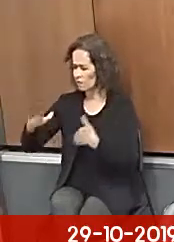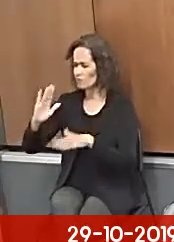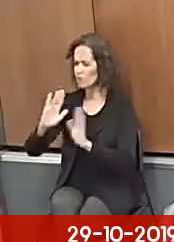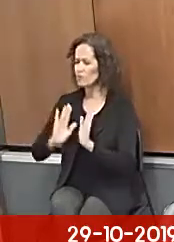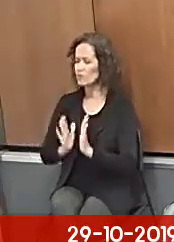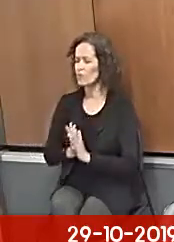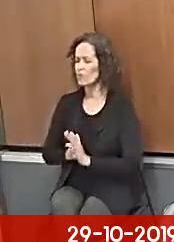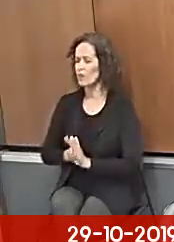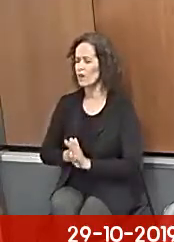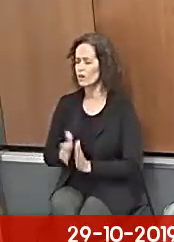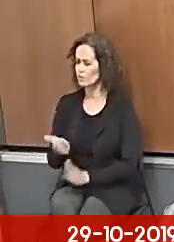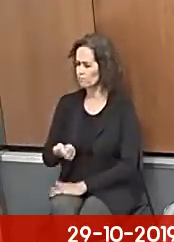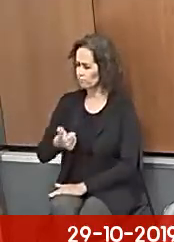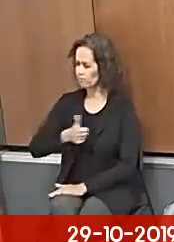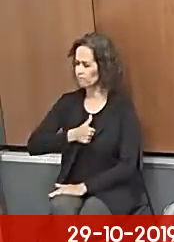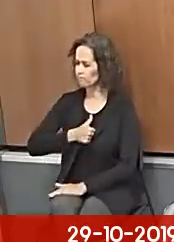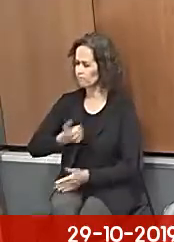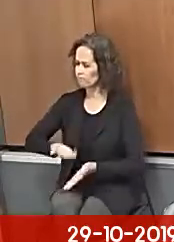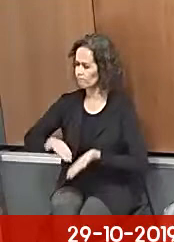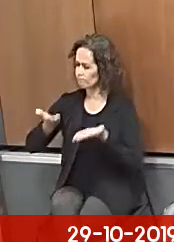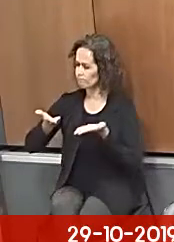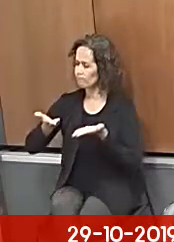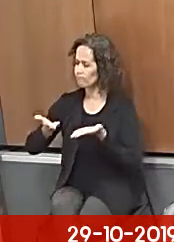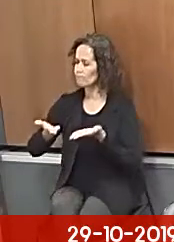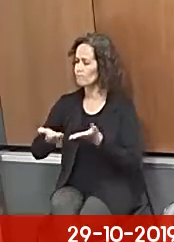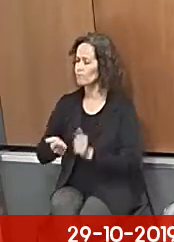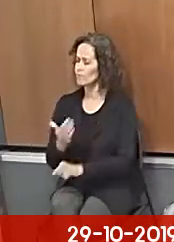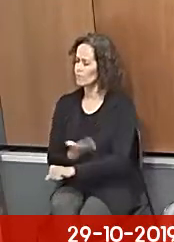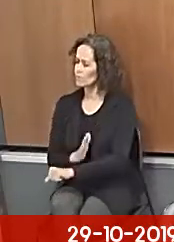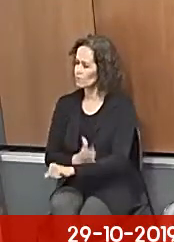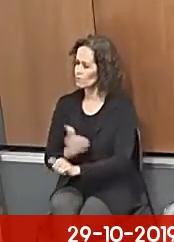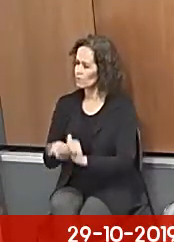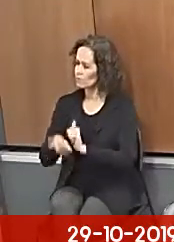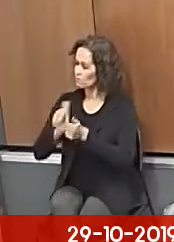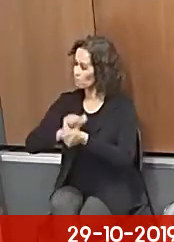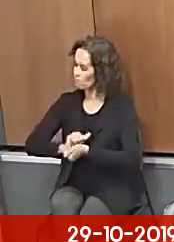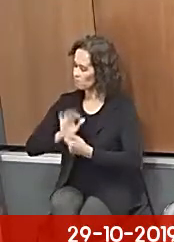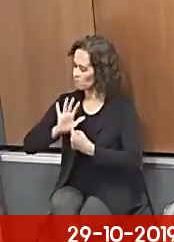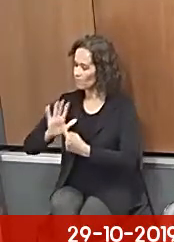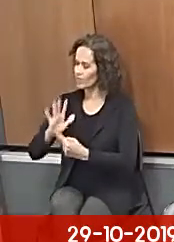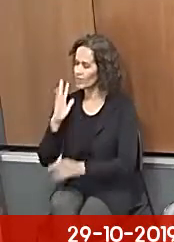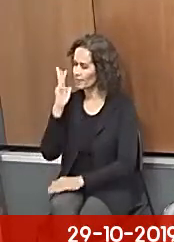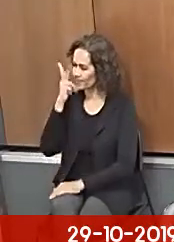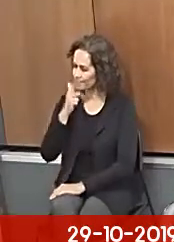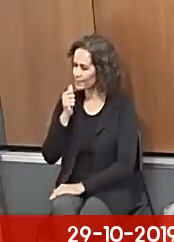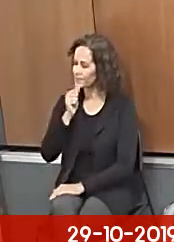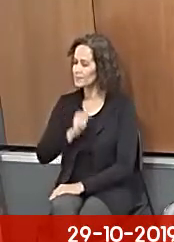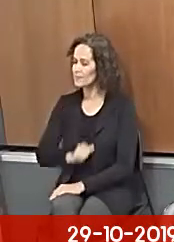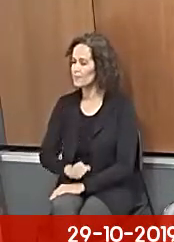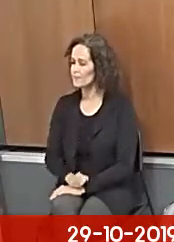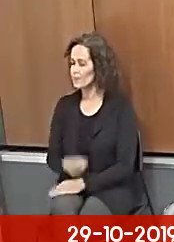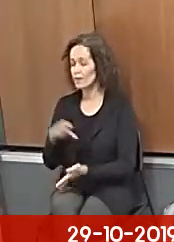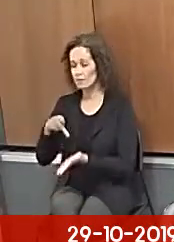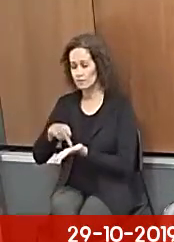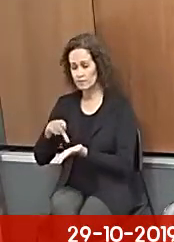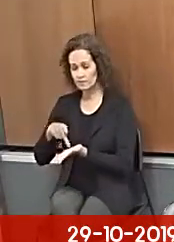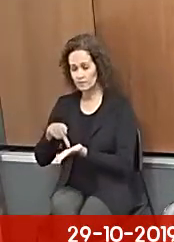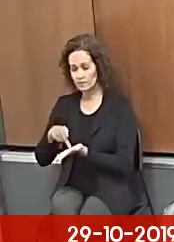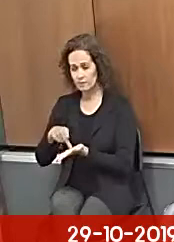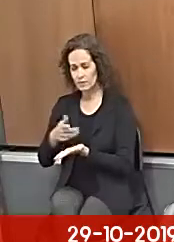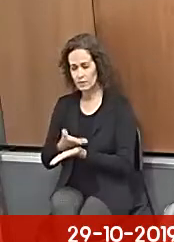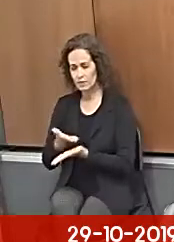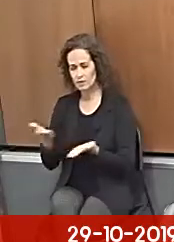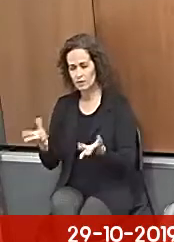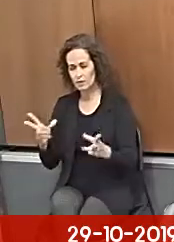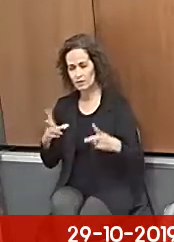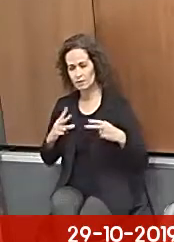autoestima elevada, e praticando esporte, fazendo bonito, né? E realmente isso